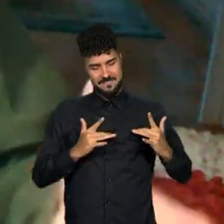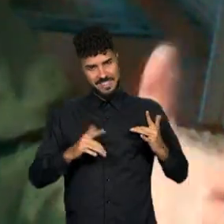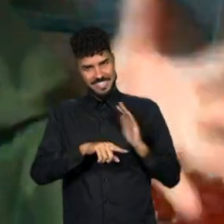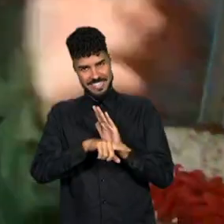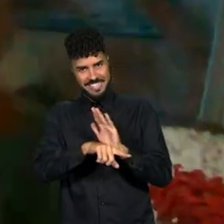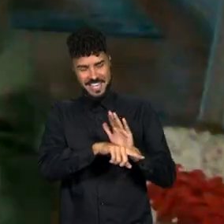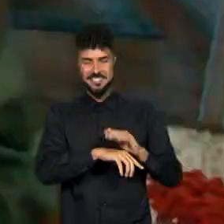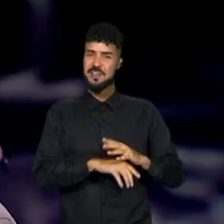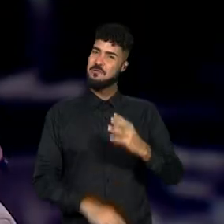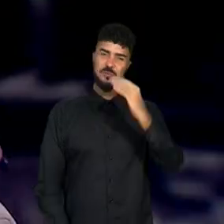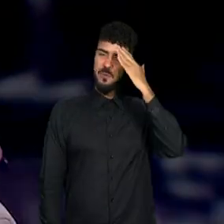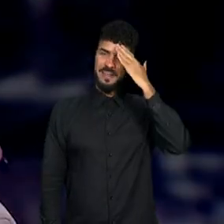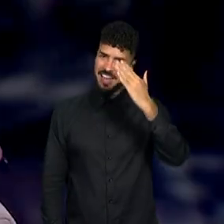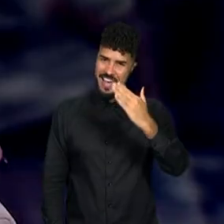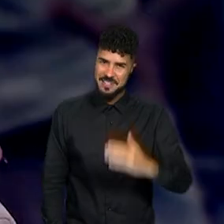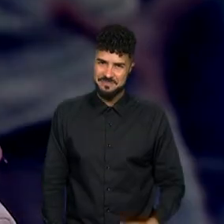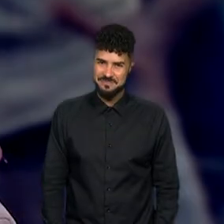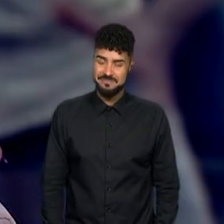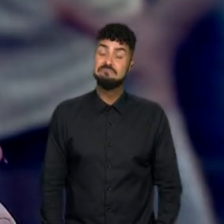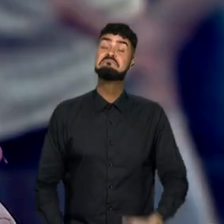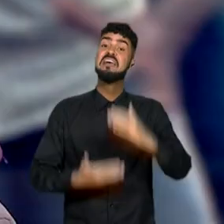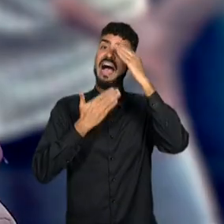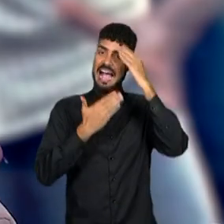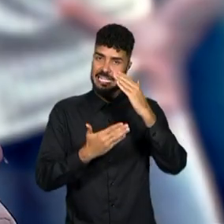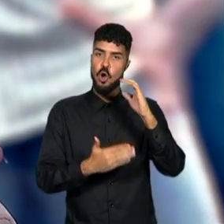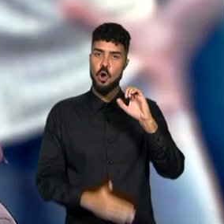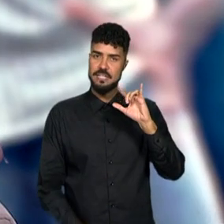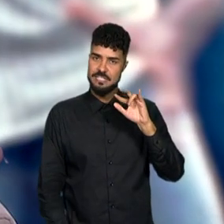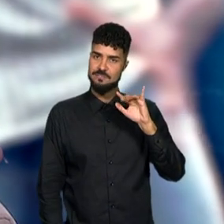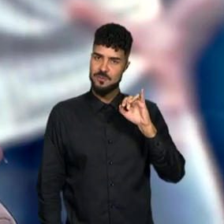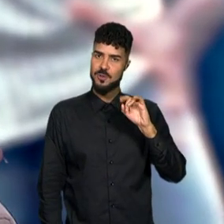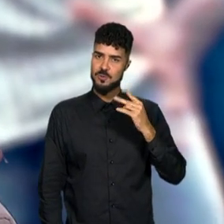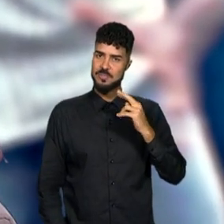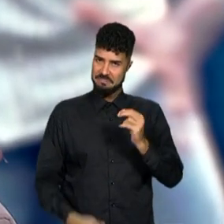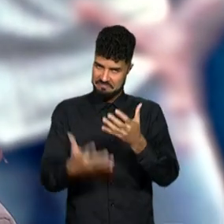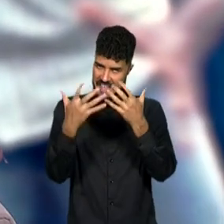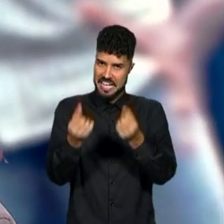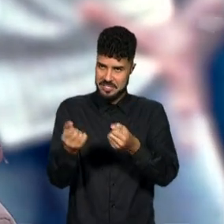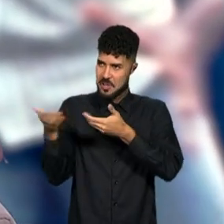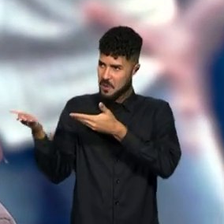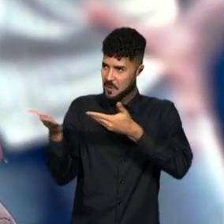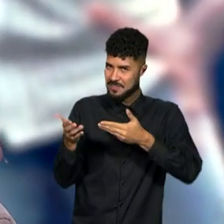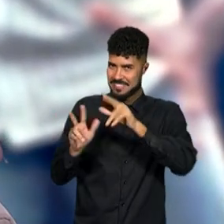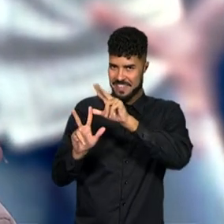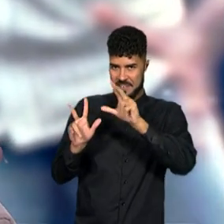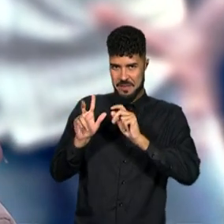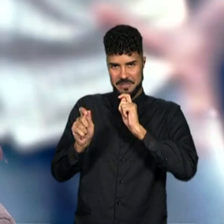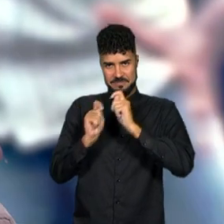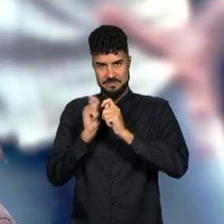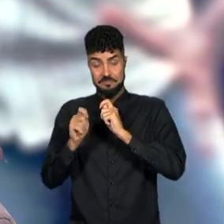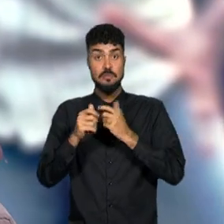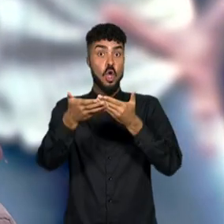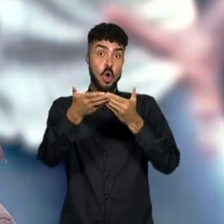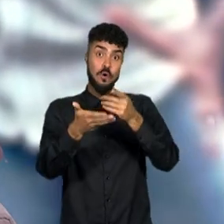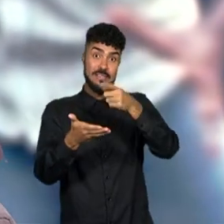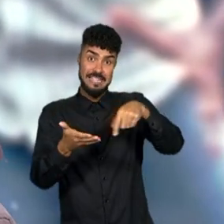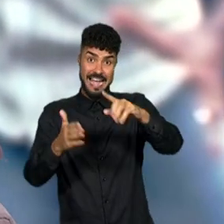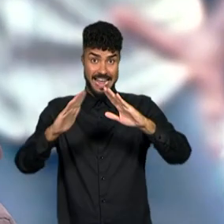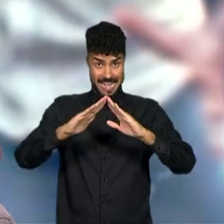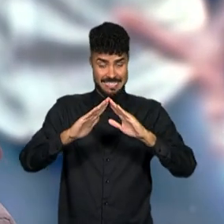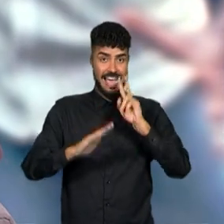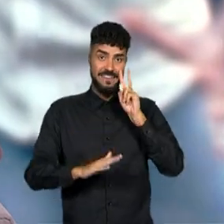fraternidade. Muito obrigado. Quero agradecer ao Olívio Dutra por ter atendido ao convite da TV Brasil e convidar os que estão em